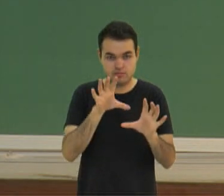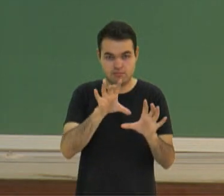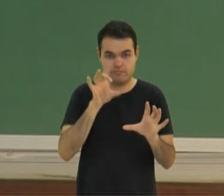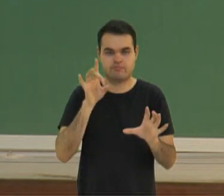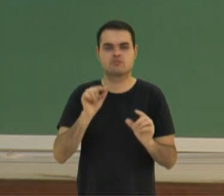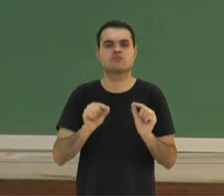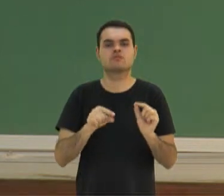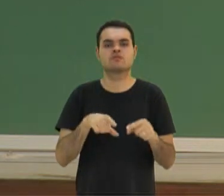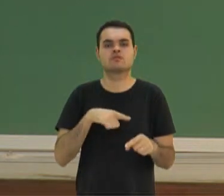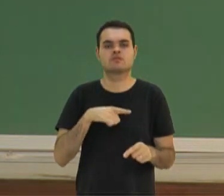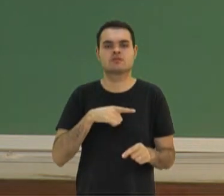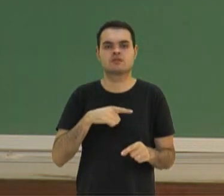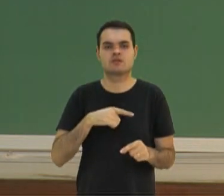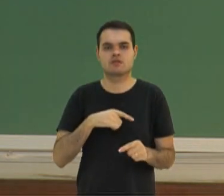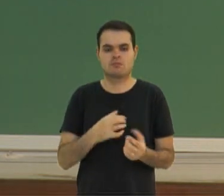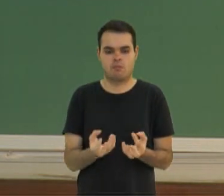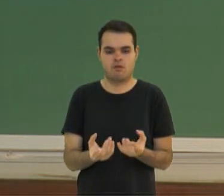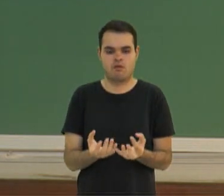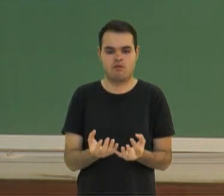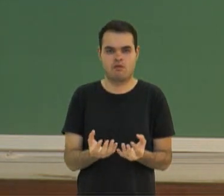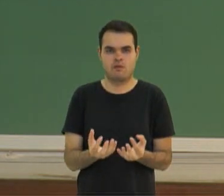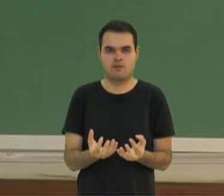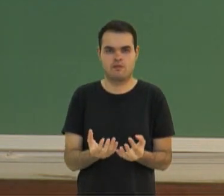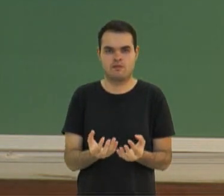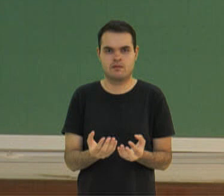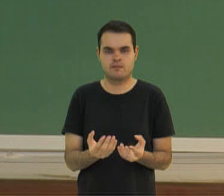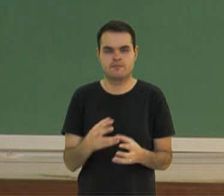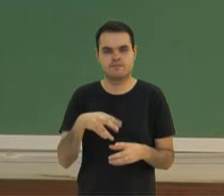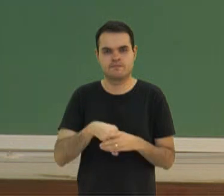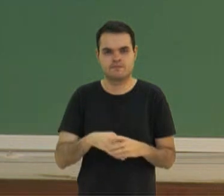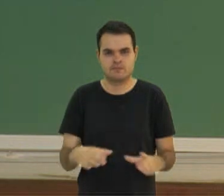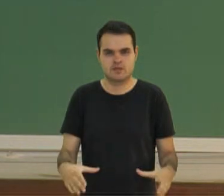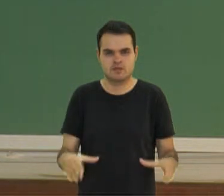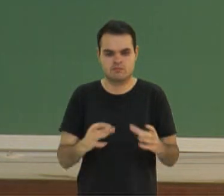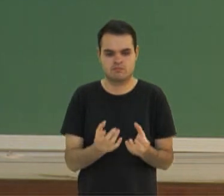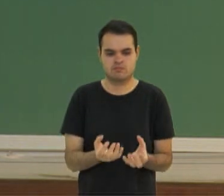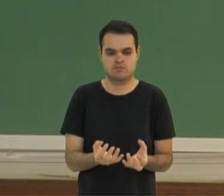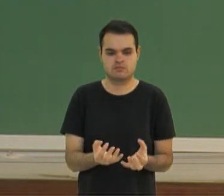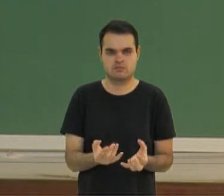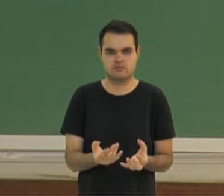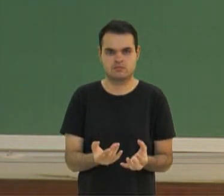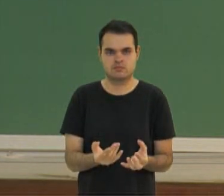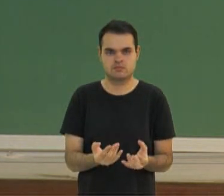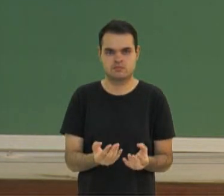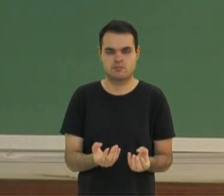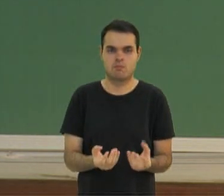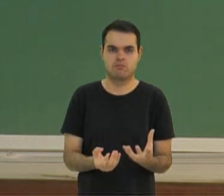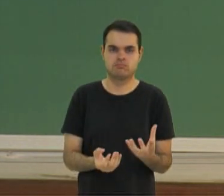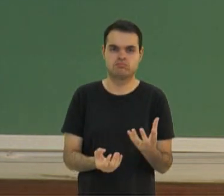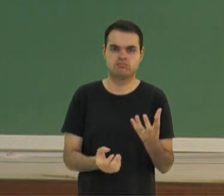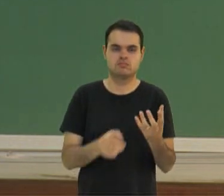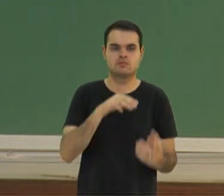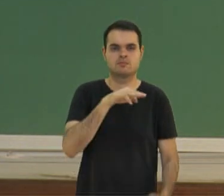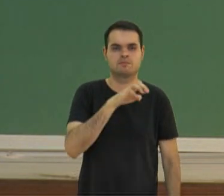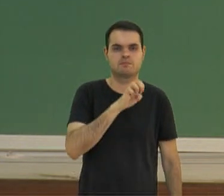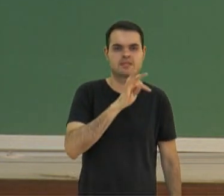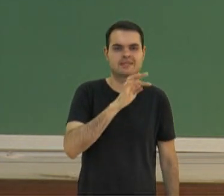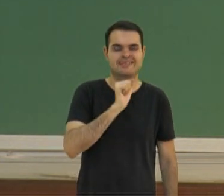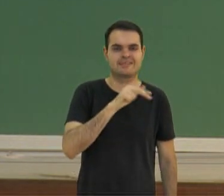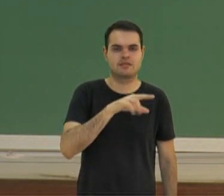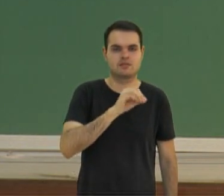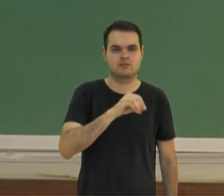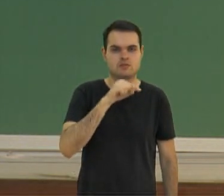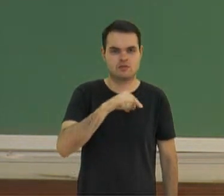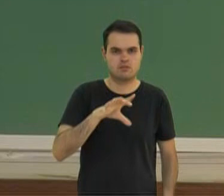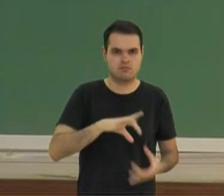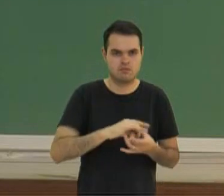dessa fermentação, desse processo que acontece dentro do biodigestor, ele existe a produção de metano, certo? Que é o gás oriundo